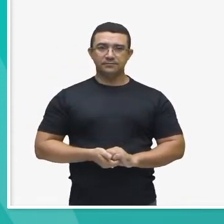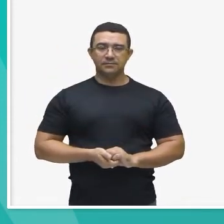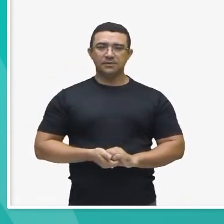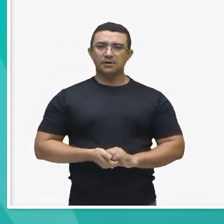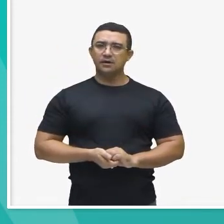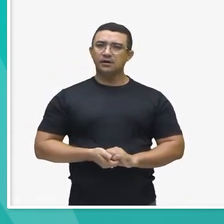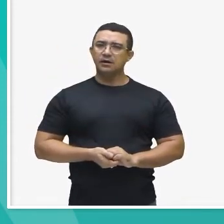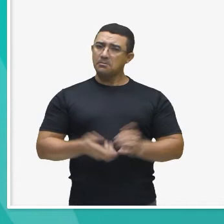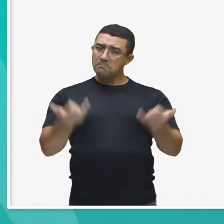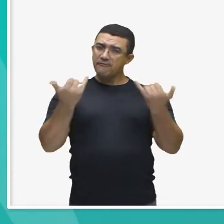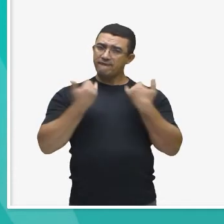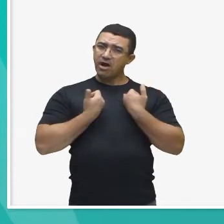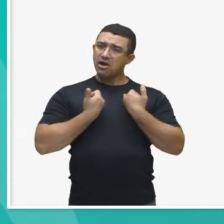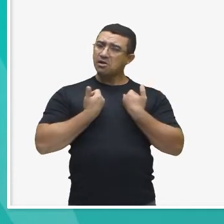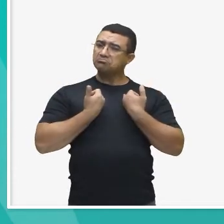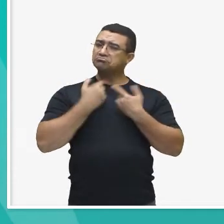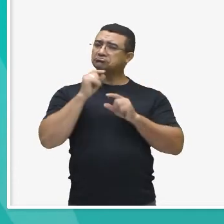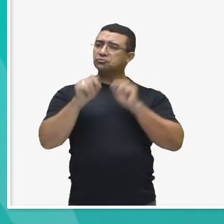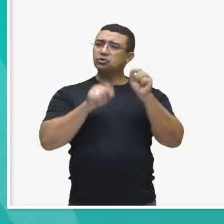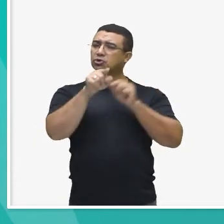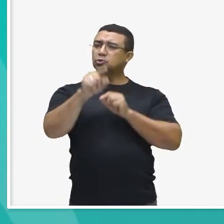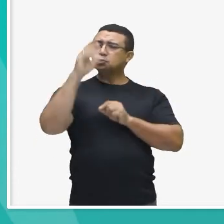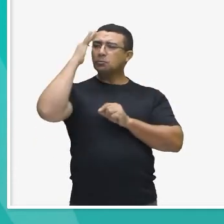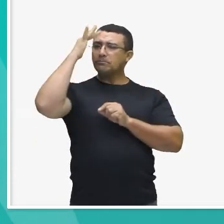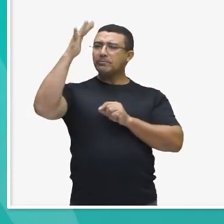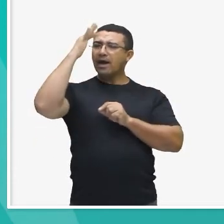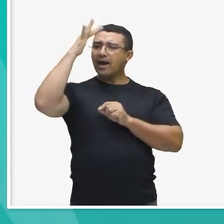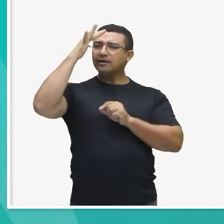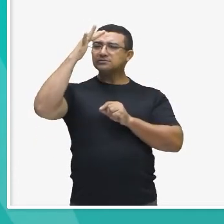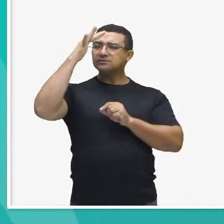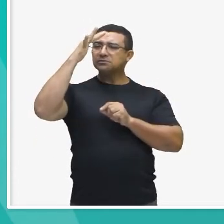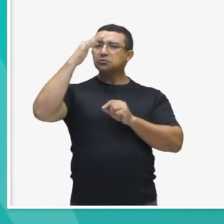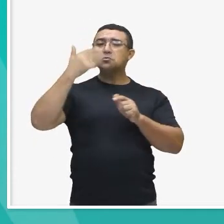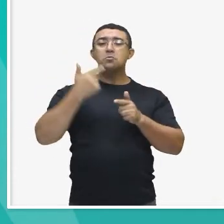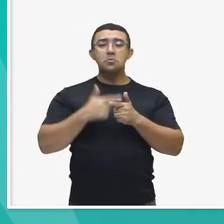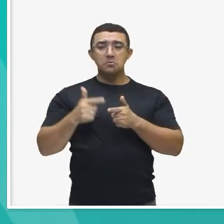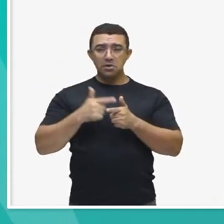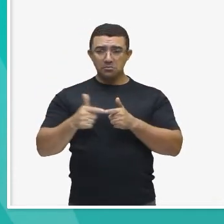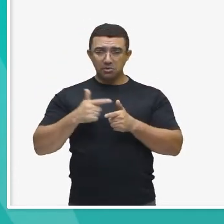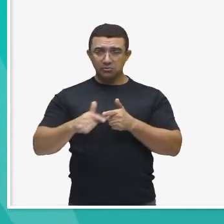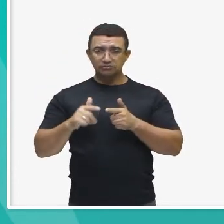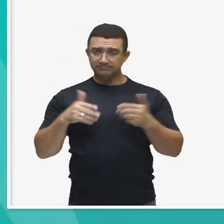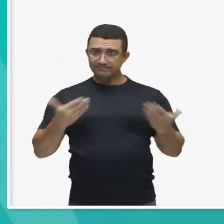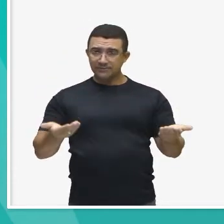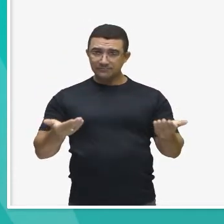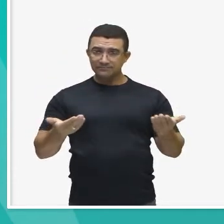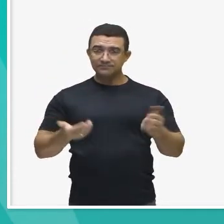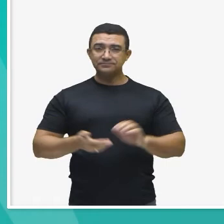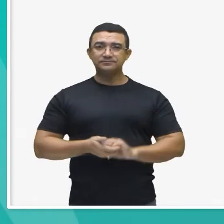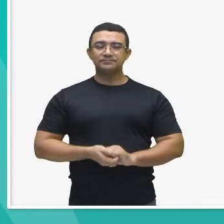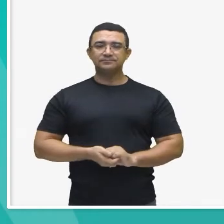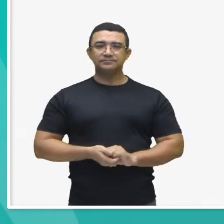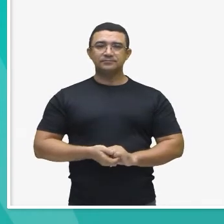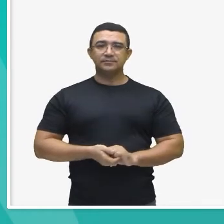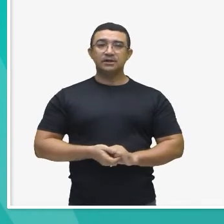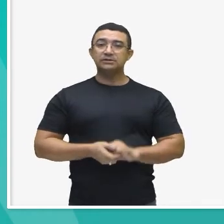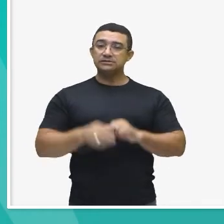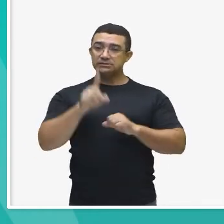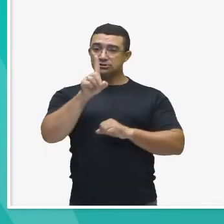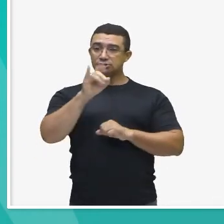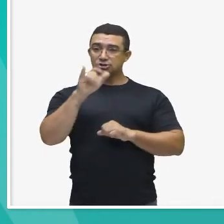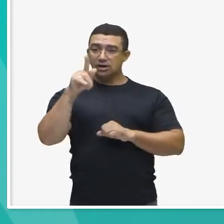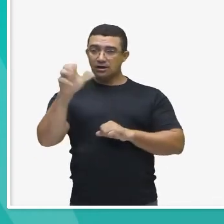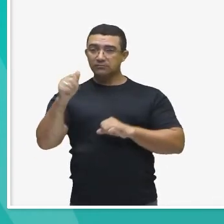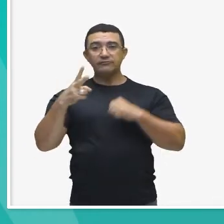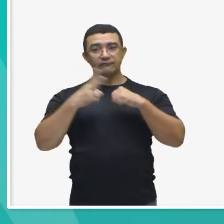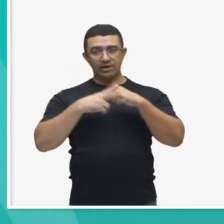Diga-me o que pensas sobre o caso. Diga, nós temos aqui o verbo, não